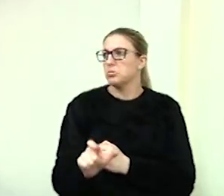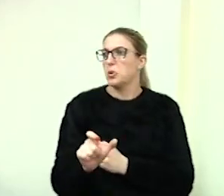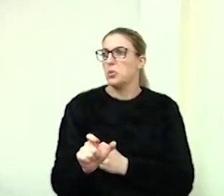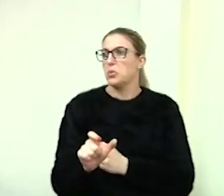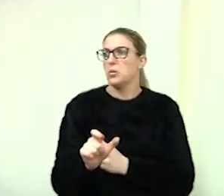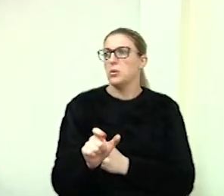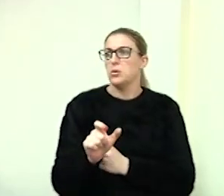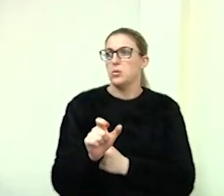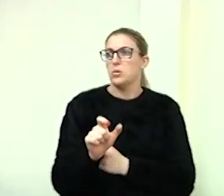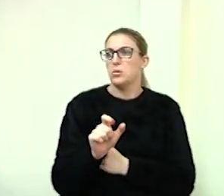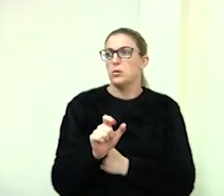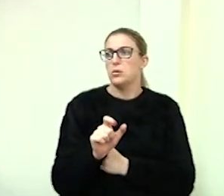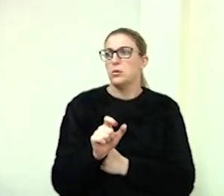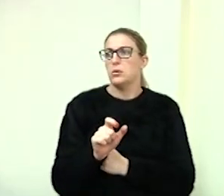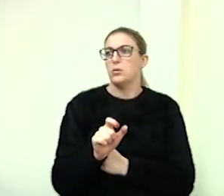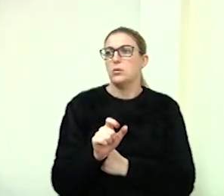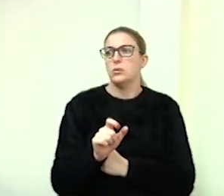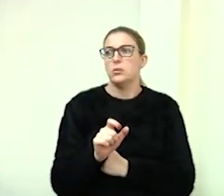fizemos ou fizemos separado?